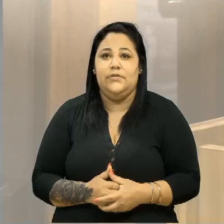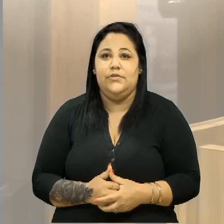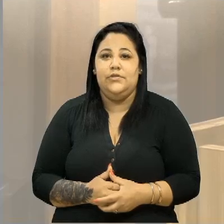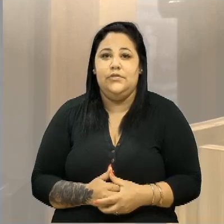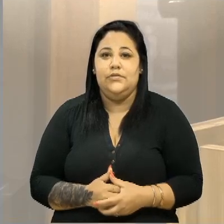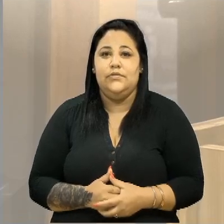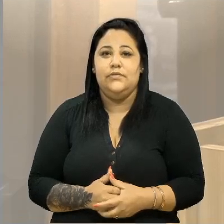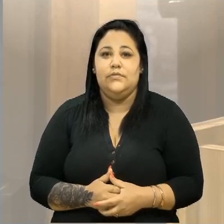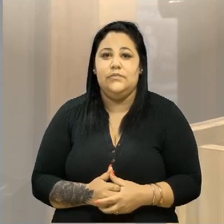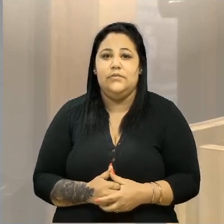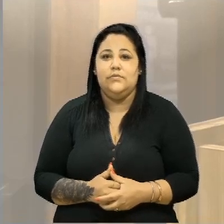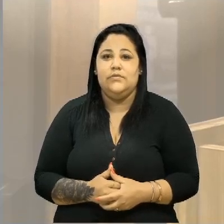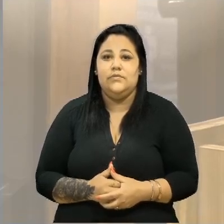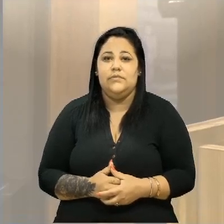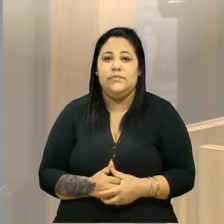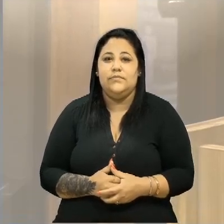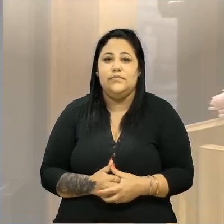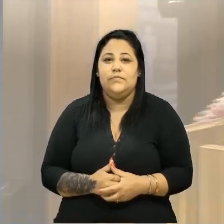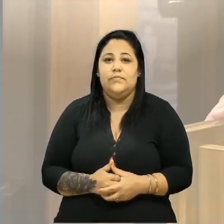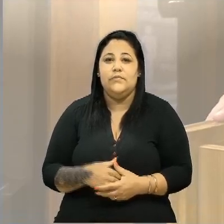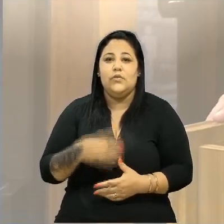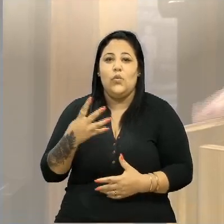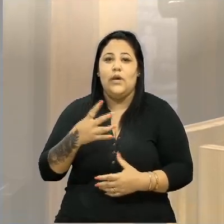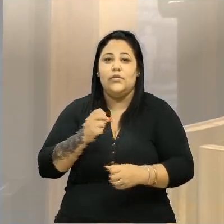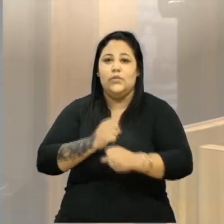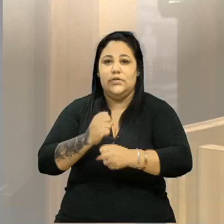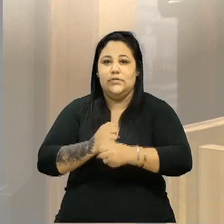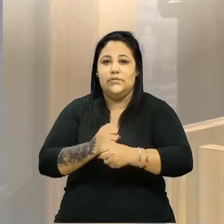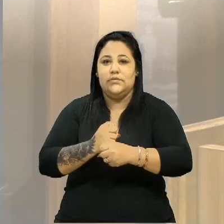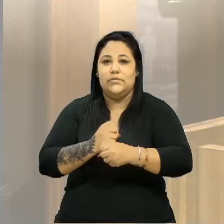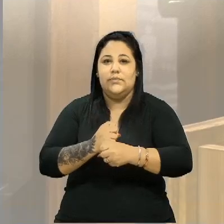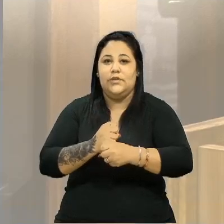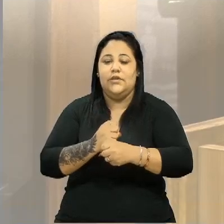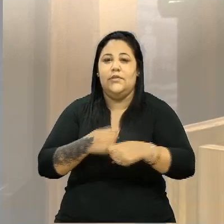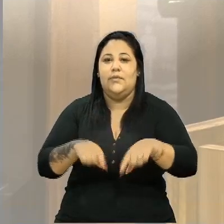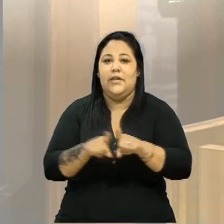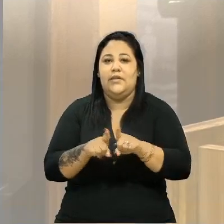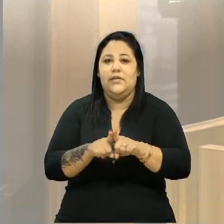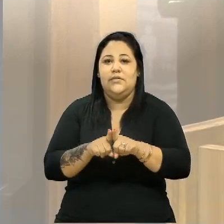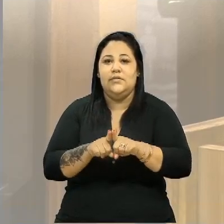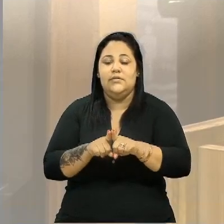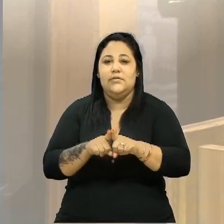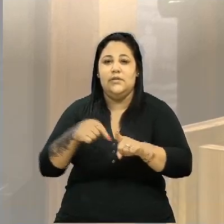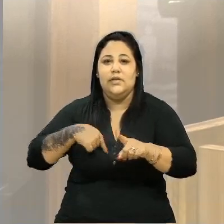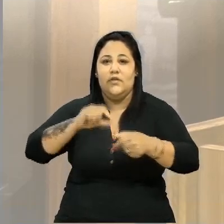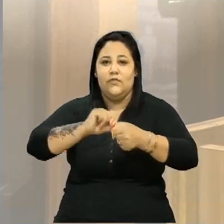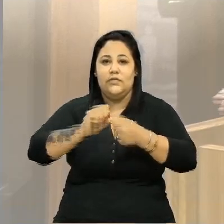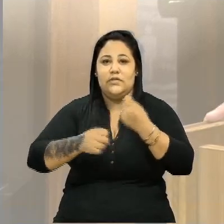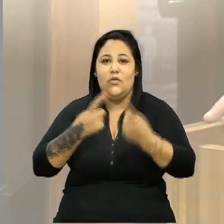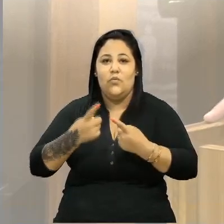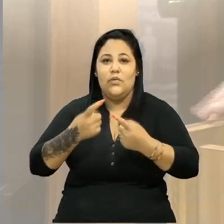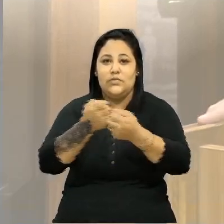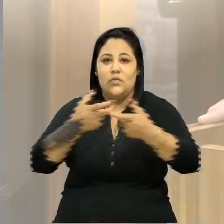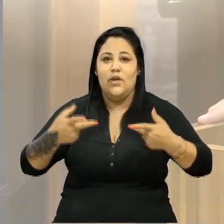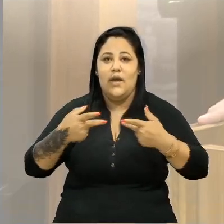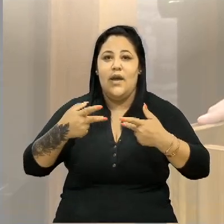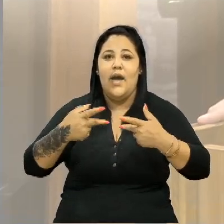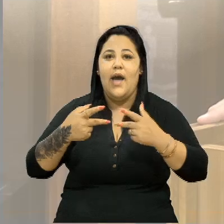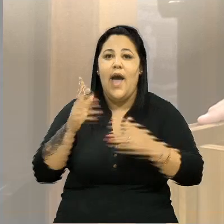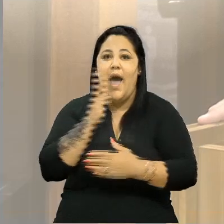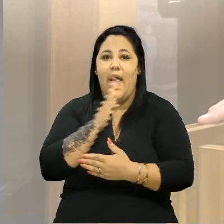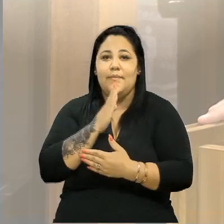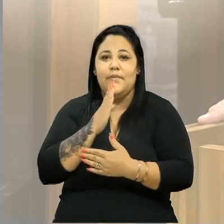dia a dia. Nesses 4 anos, eu fiz aqui umas anotações rápidas aqui, mas eu